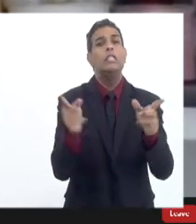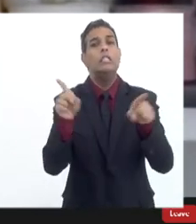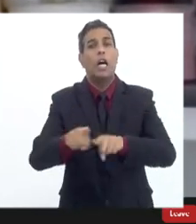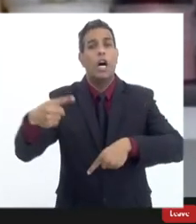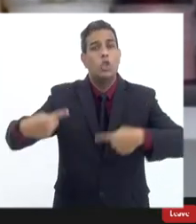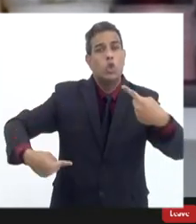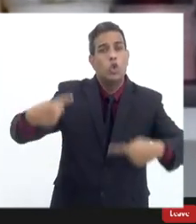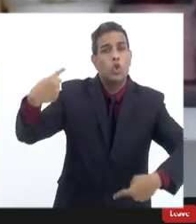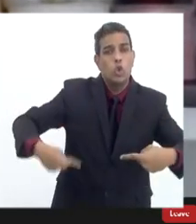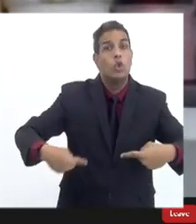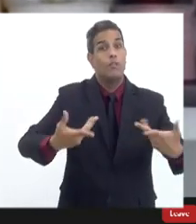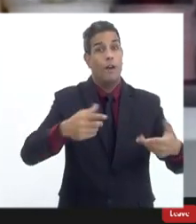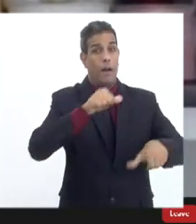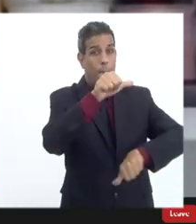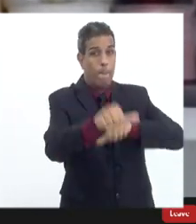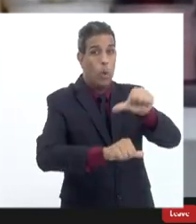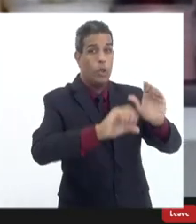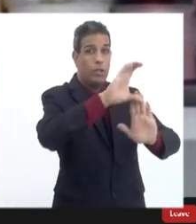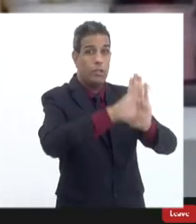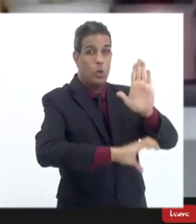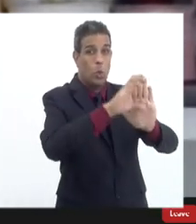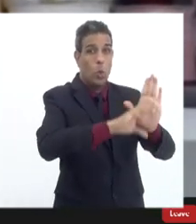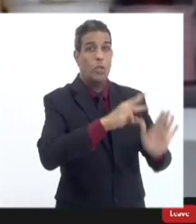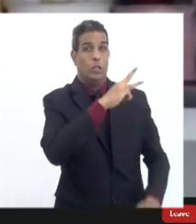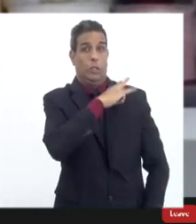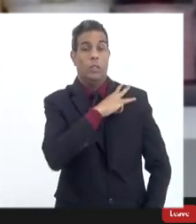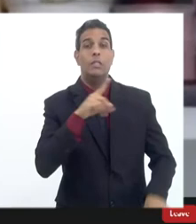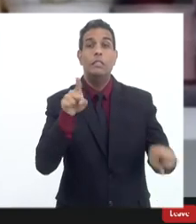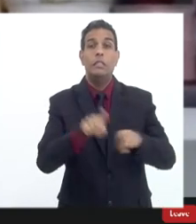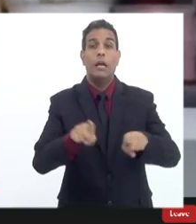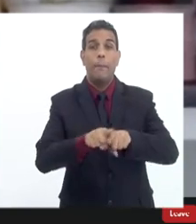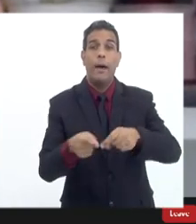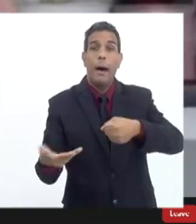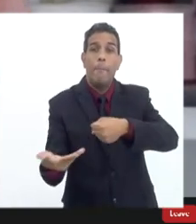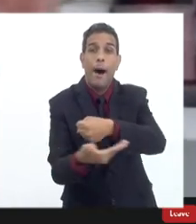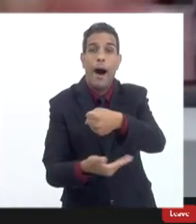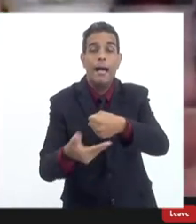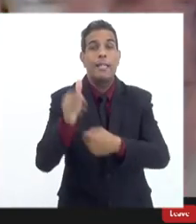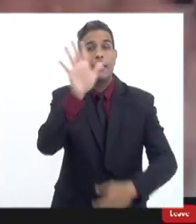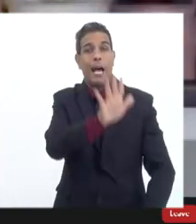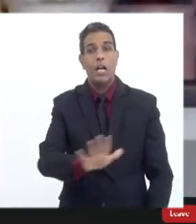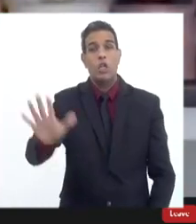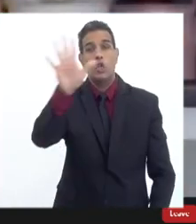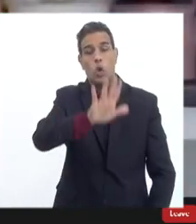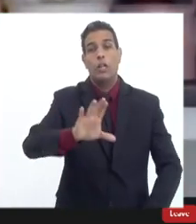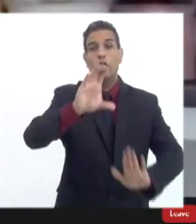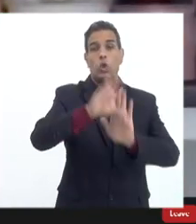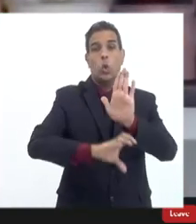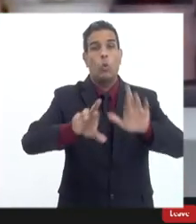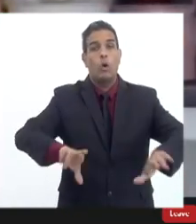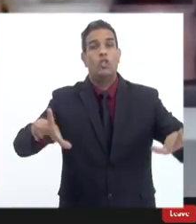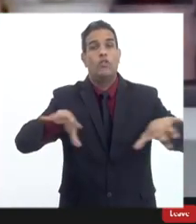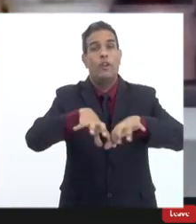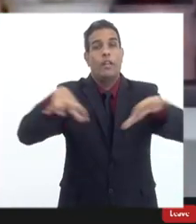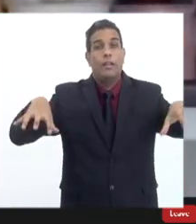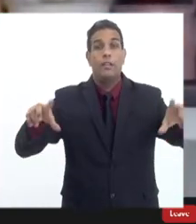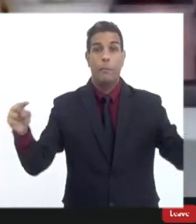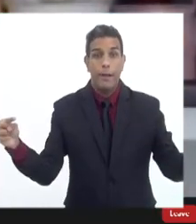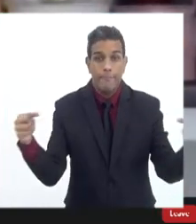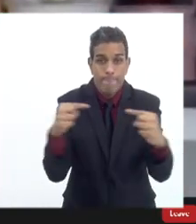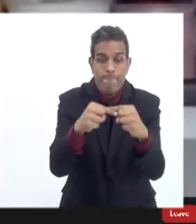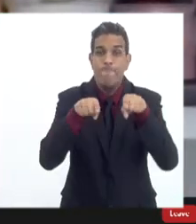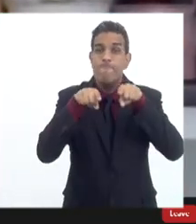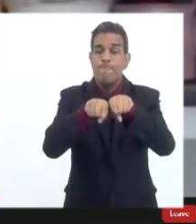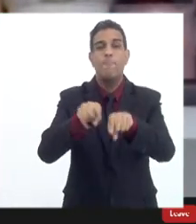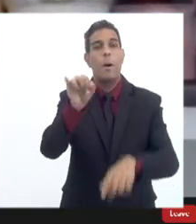discussão sobre a reforma do ensino médio e a Base Nacional Comum Curricular, que são duas coisas distintas, mas absolutamente